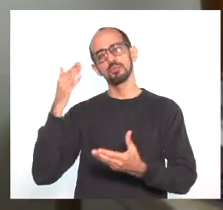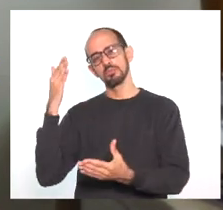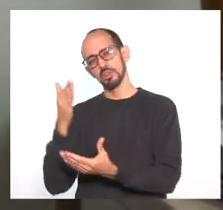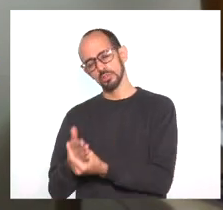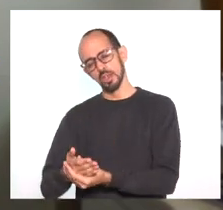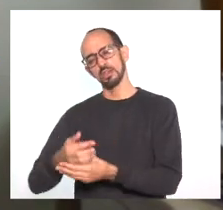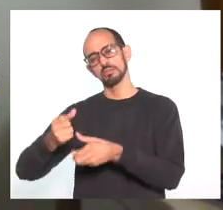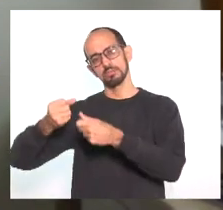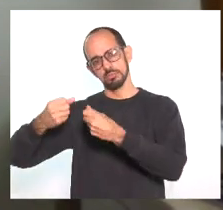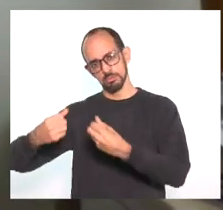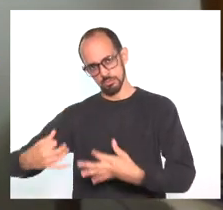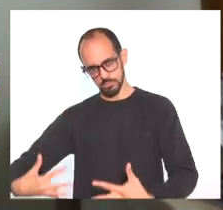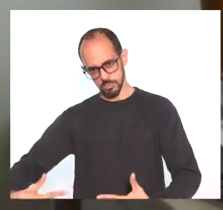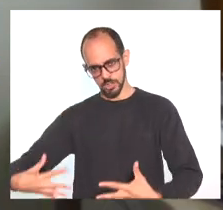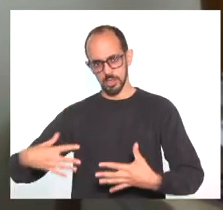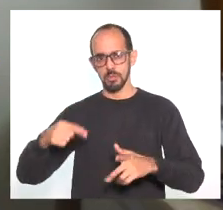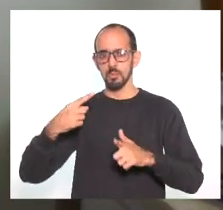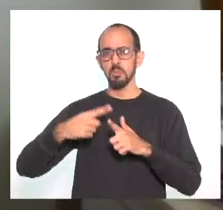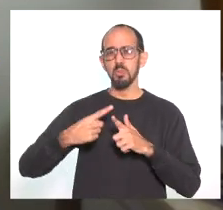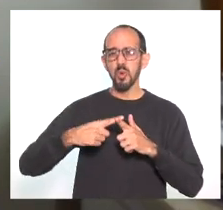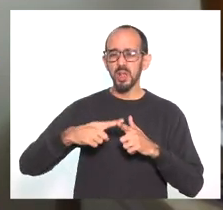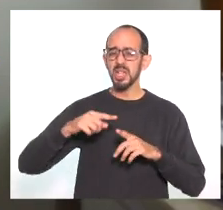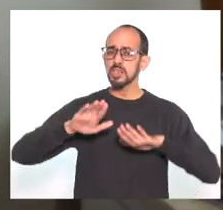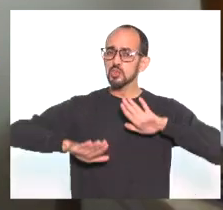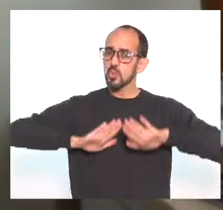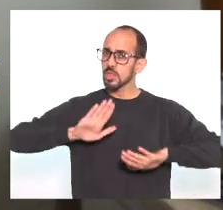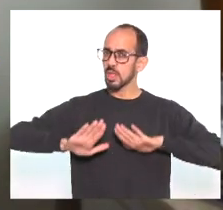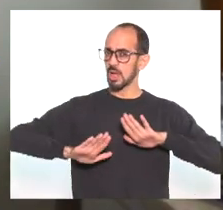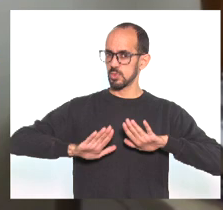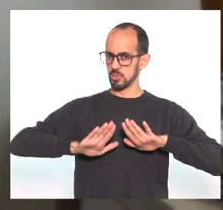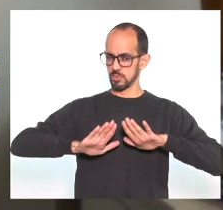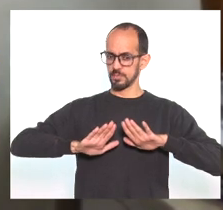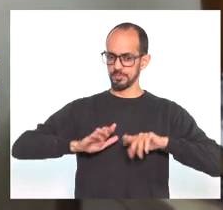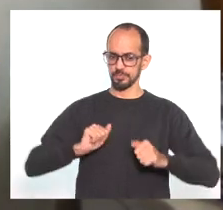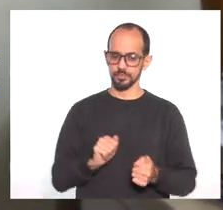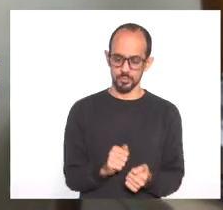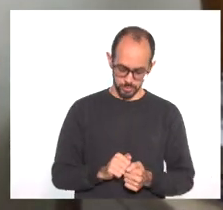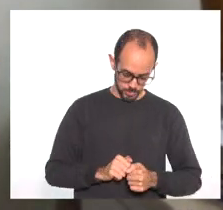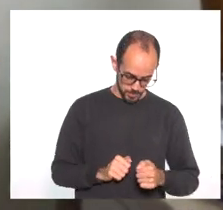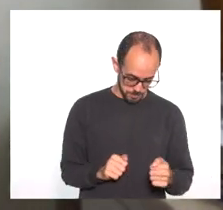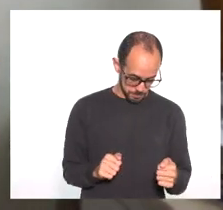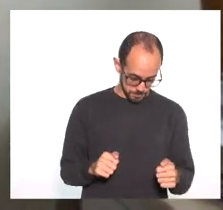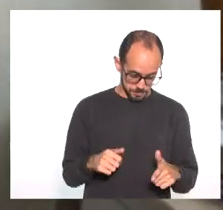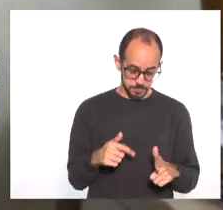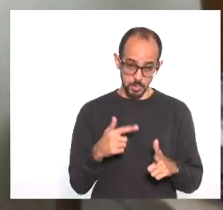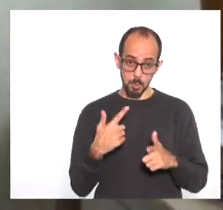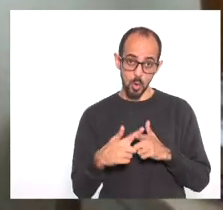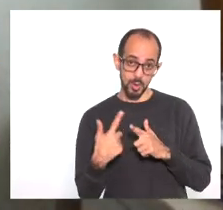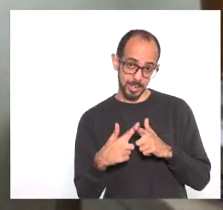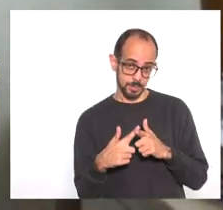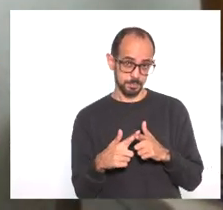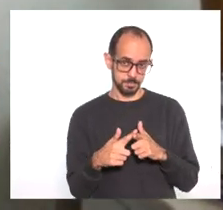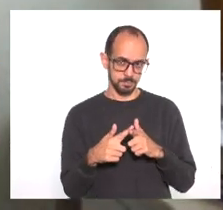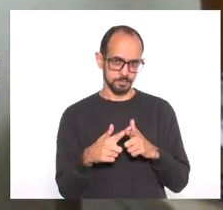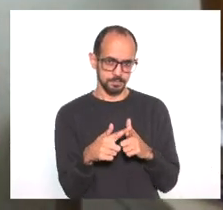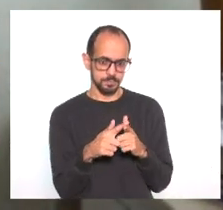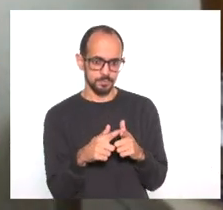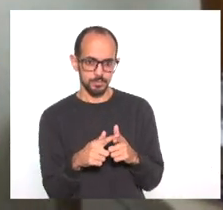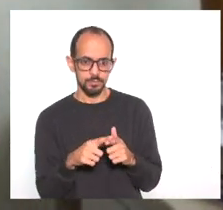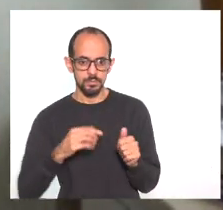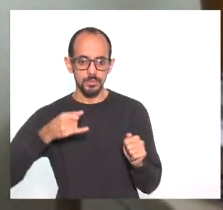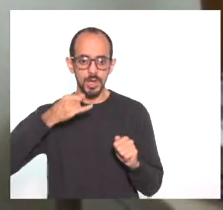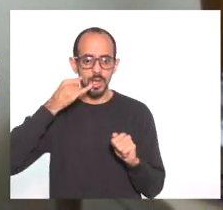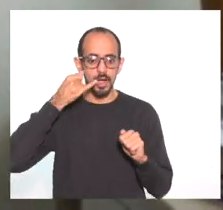etc. Por que esse cuidado jurídico? Esse cuidado jurídico é para que não apareça